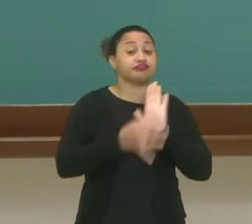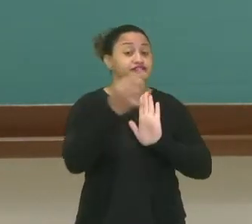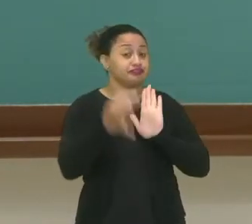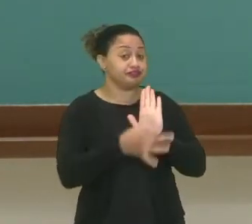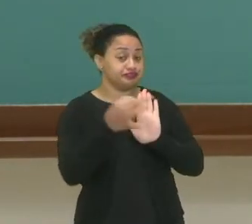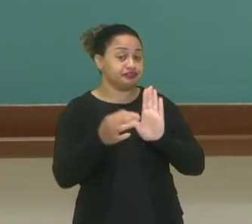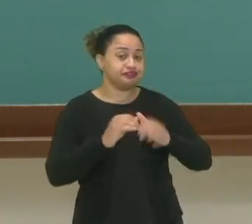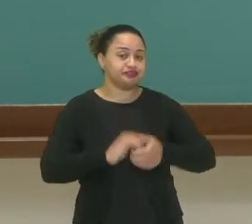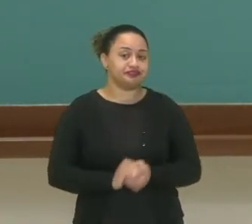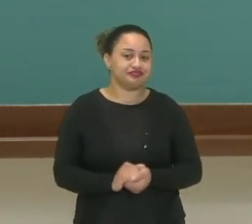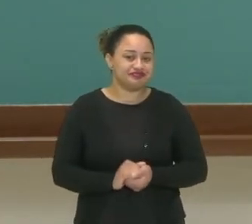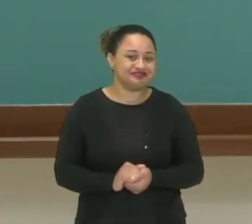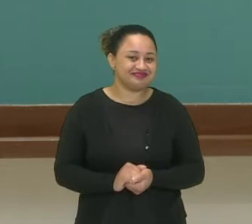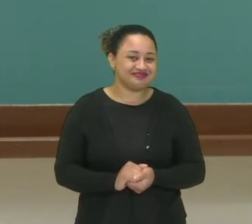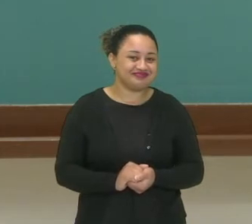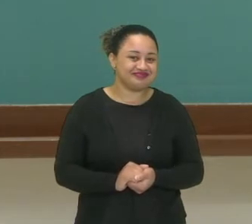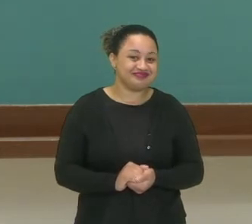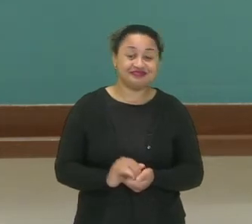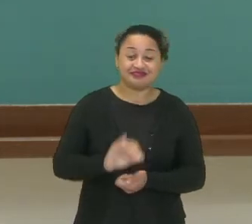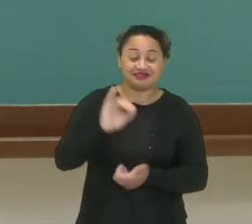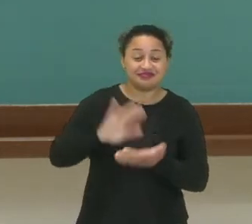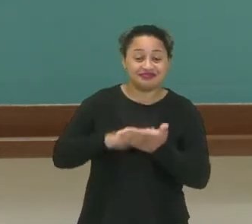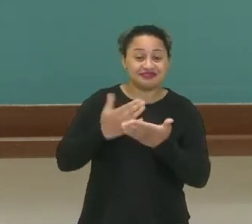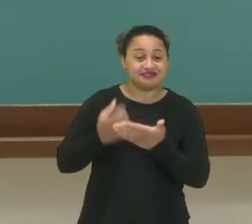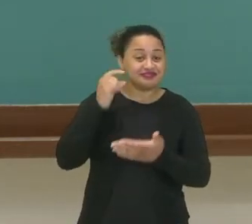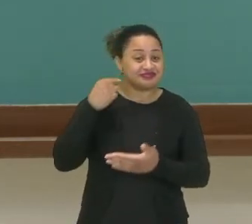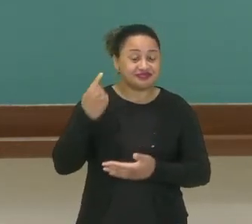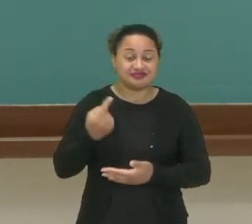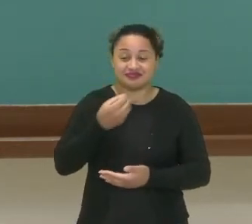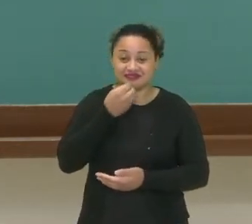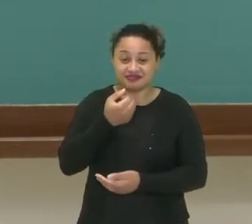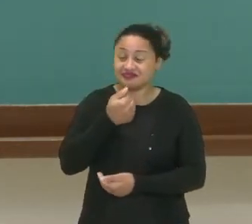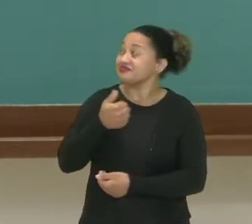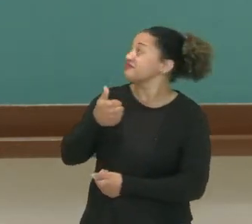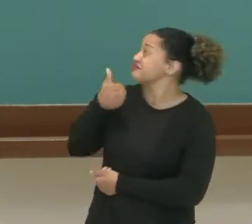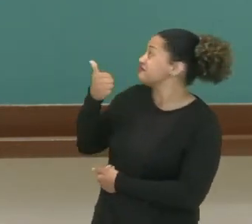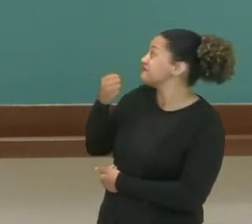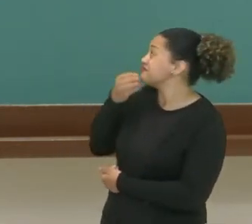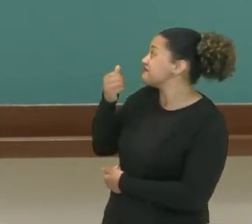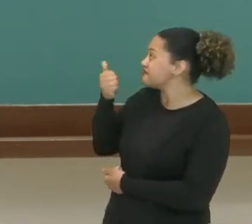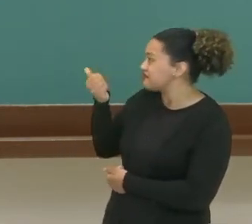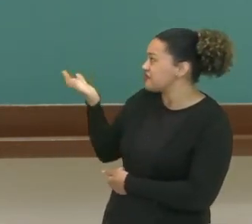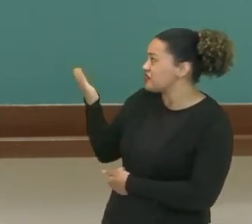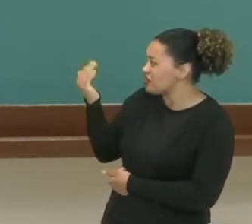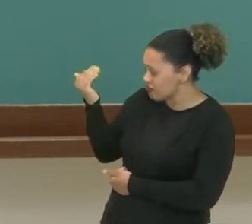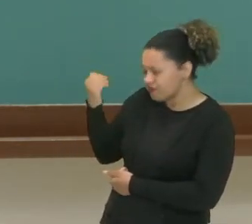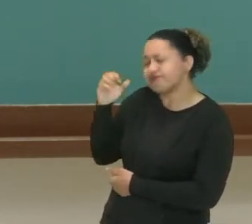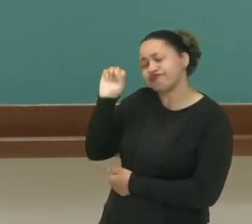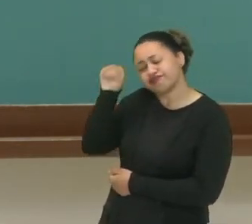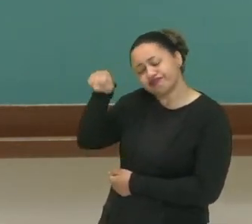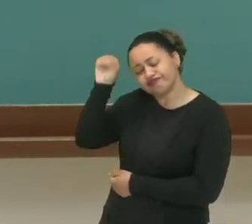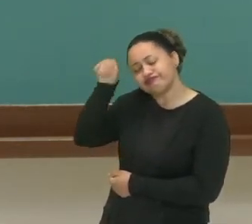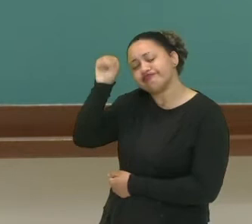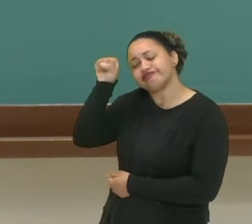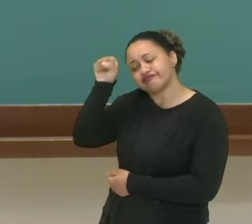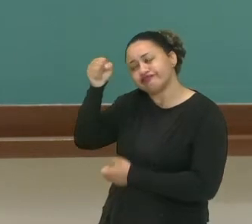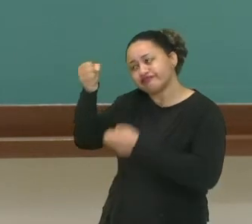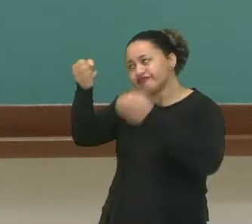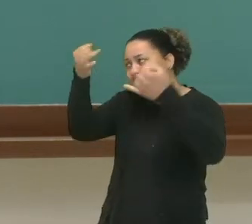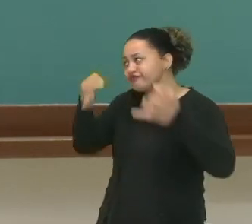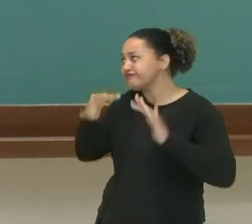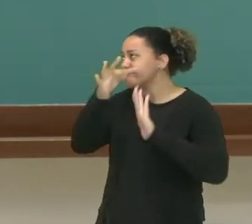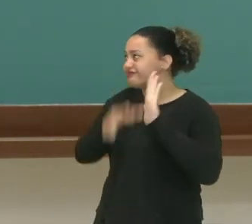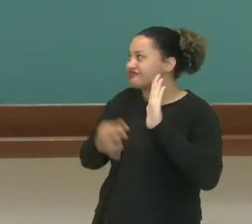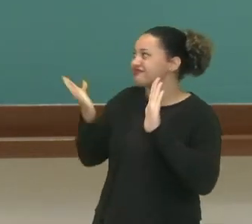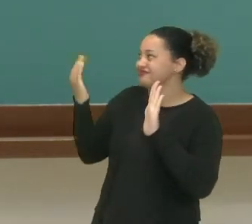argumentativo. Oi, Jéssica querida, tudo bem? Bora lá trabalhar sobre texto dissertativo